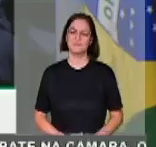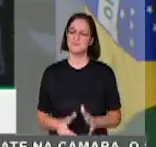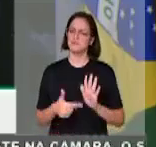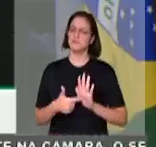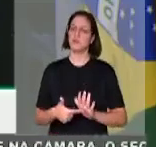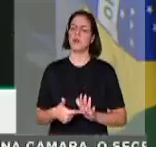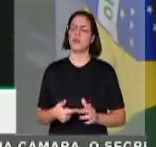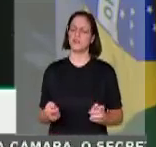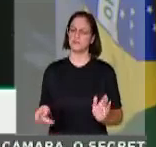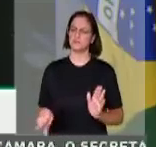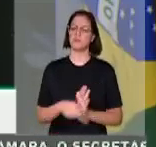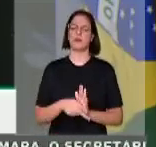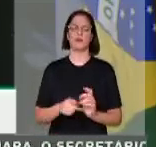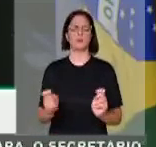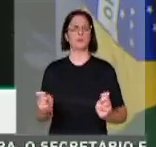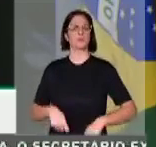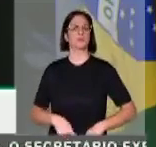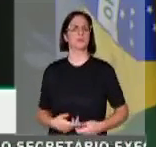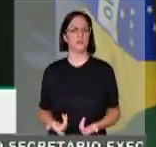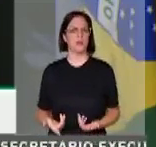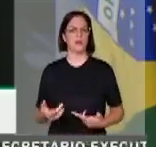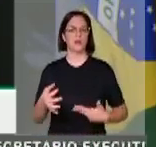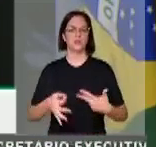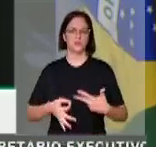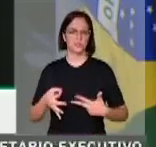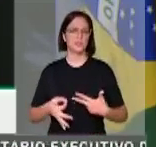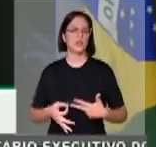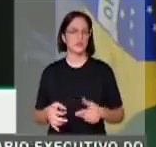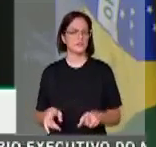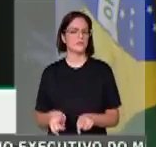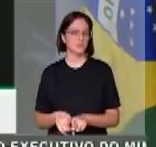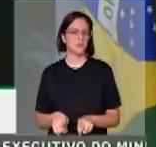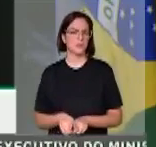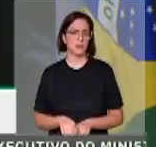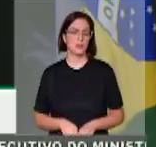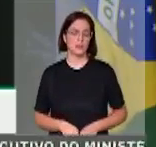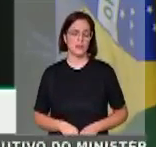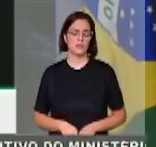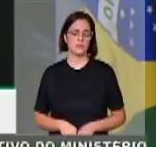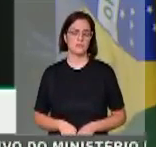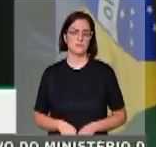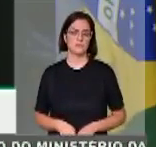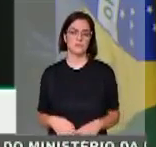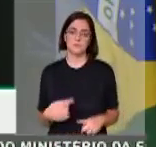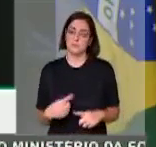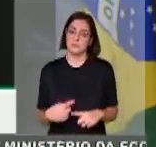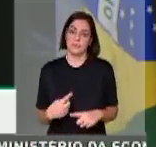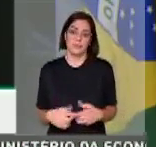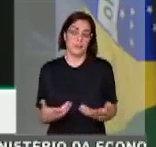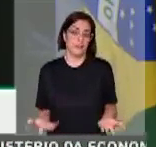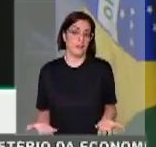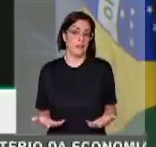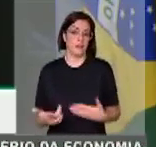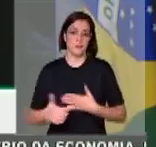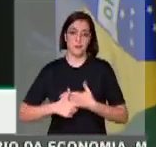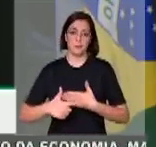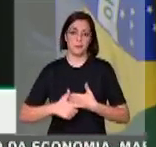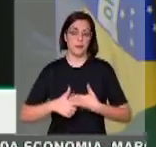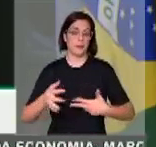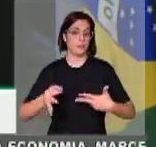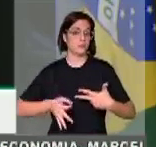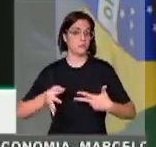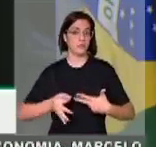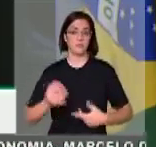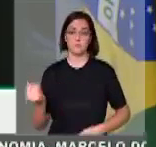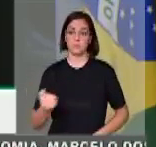a independência do Poder Judiciário, até porque a função jurisdicional é